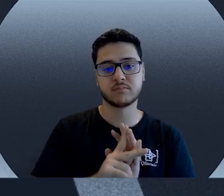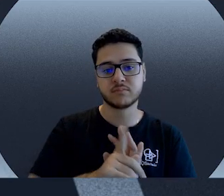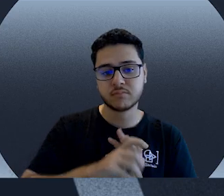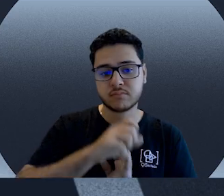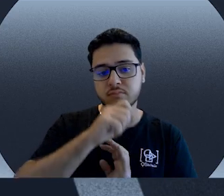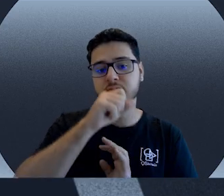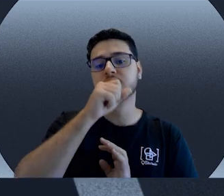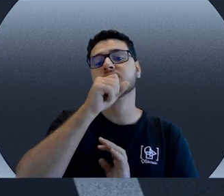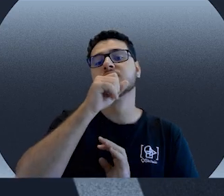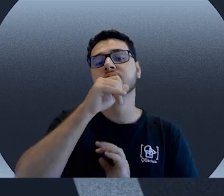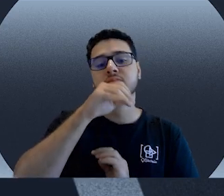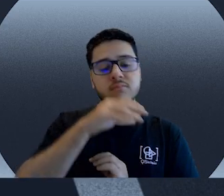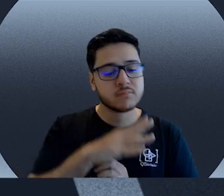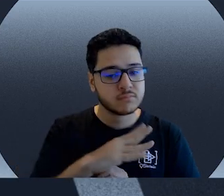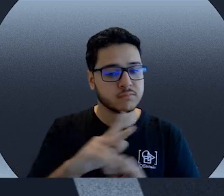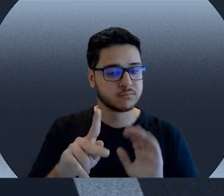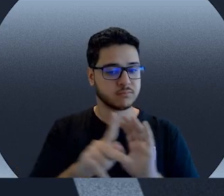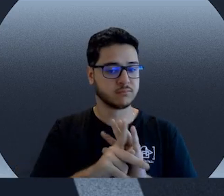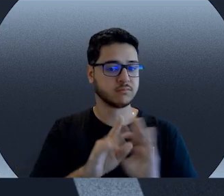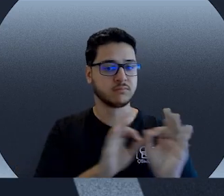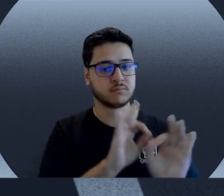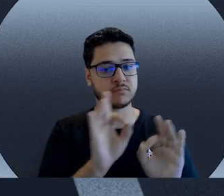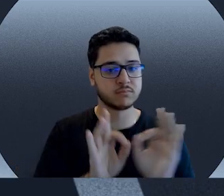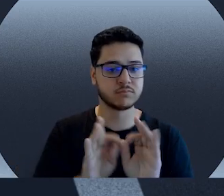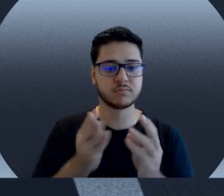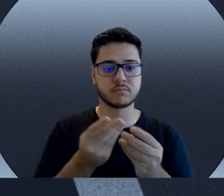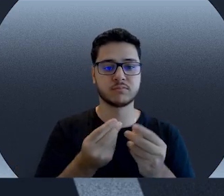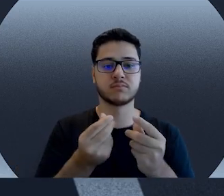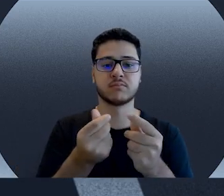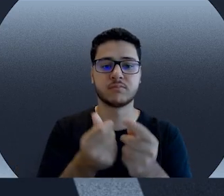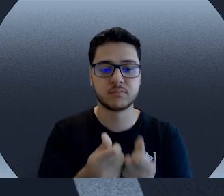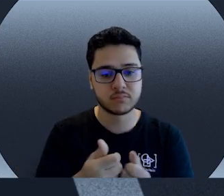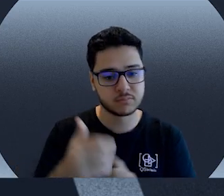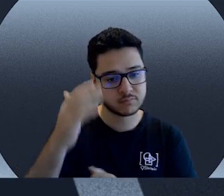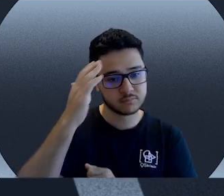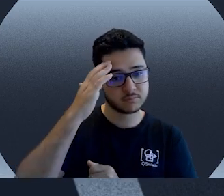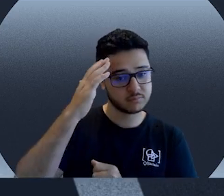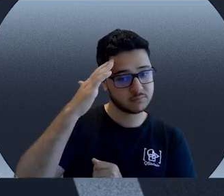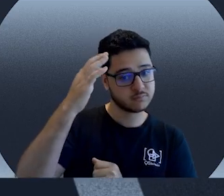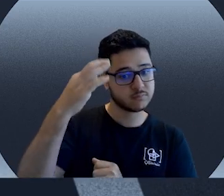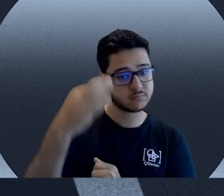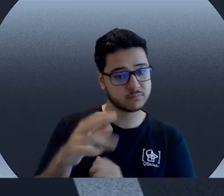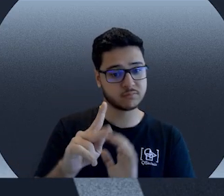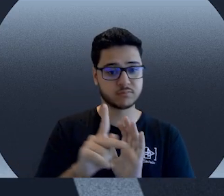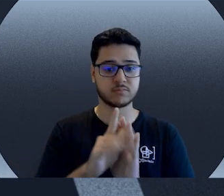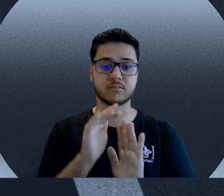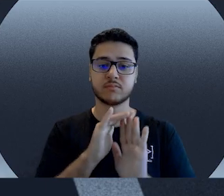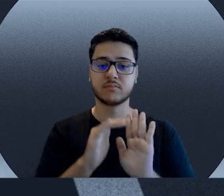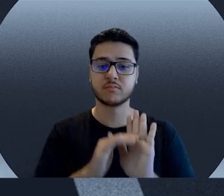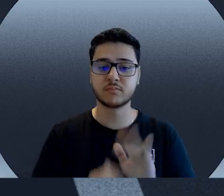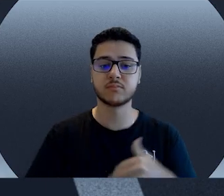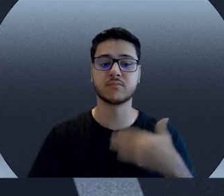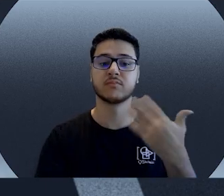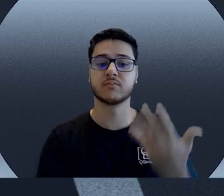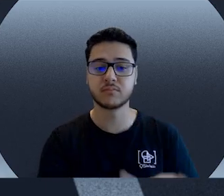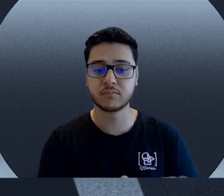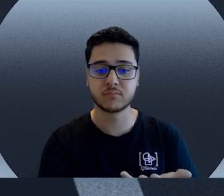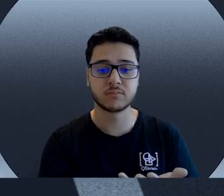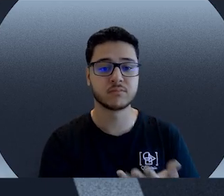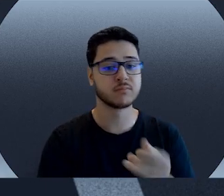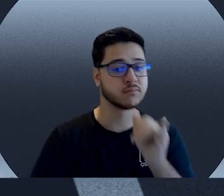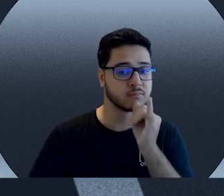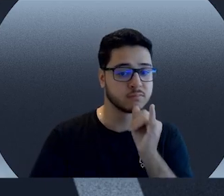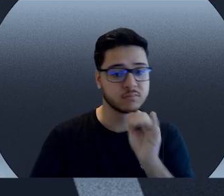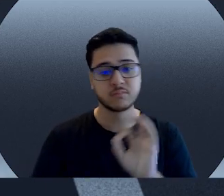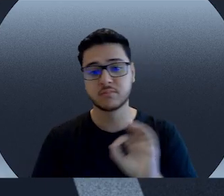o olfato, com as mãos, com os pés, a textura, o ouvido. A arte contemporânea ela também é multissensorial,